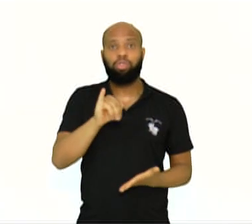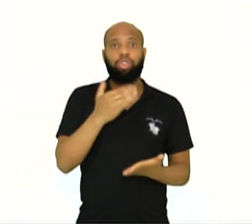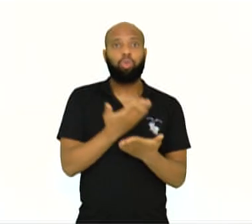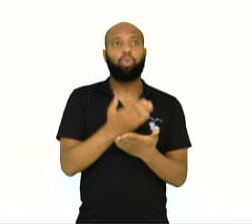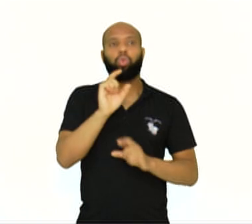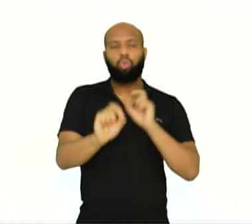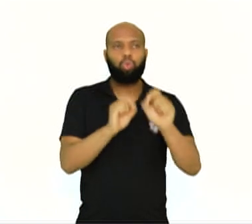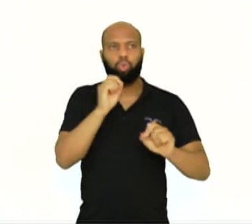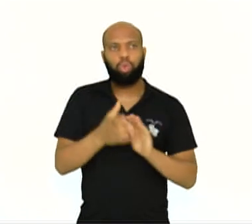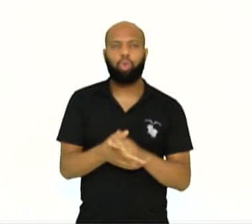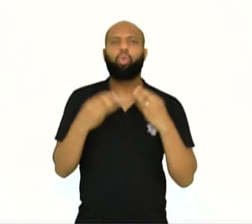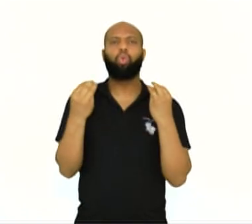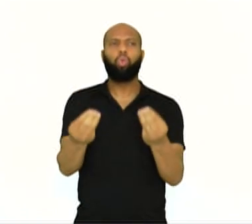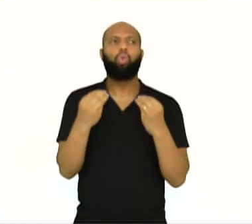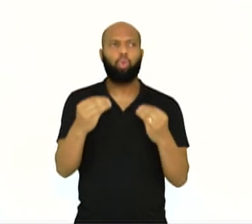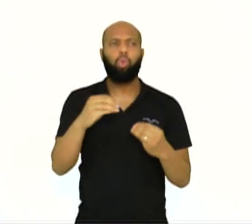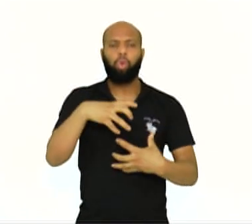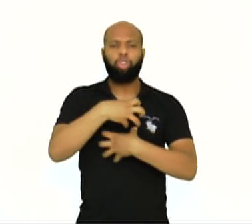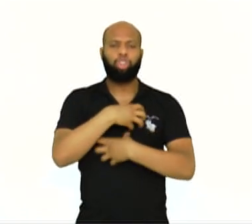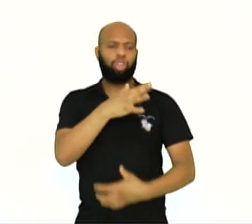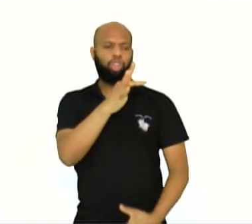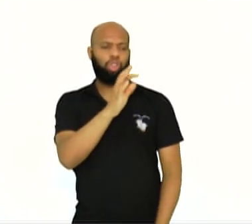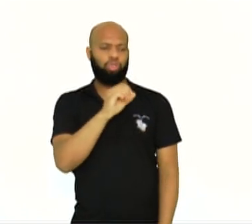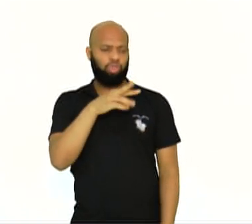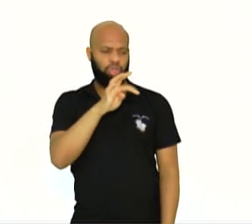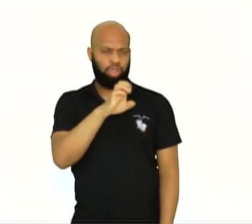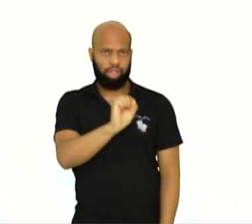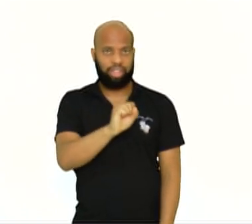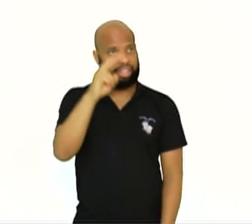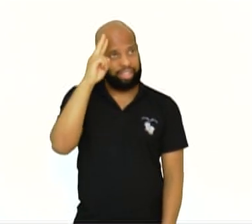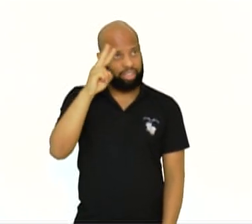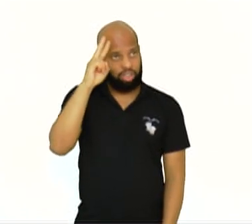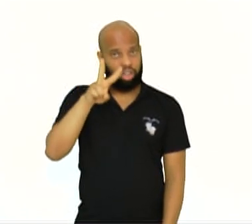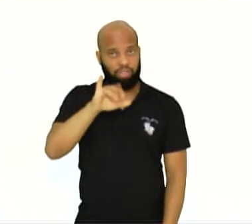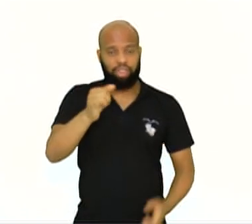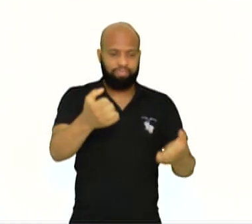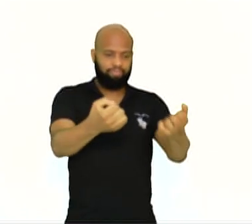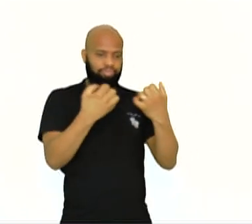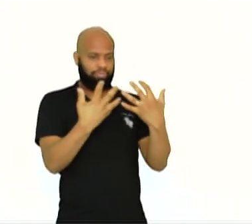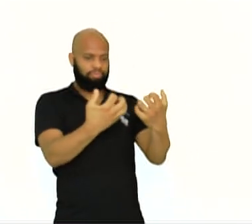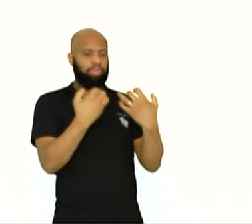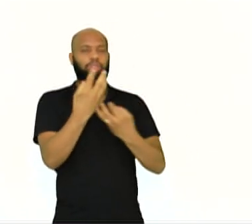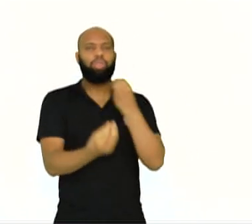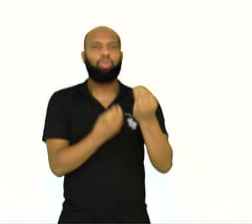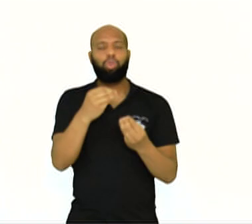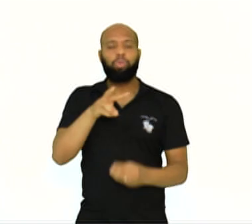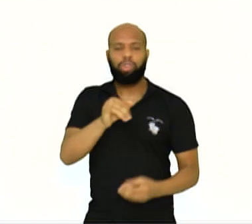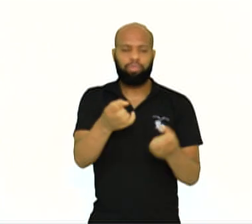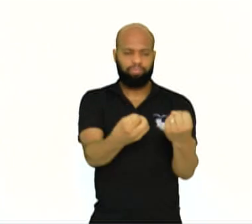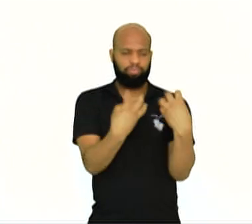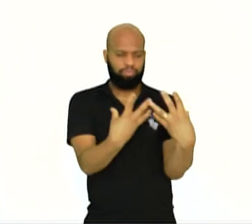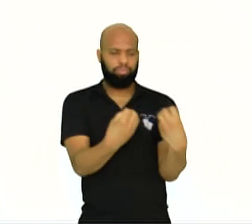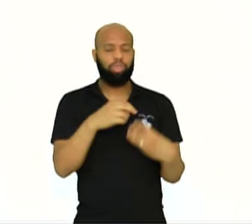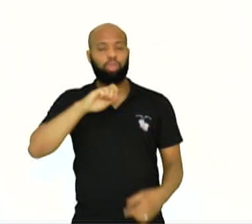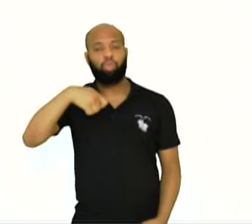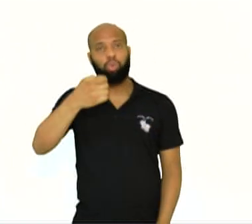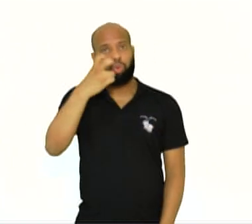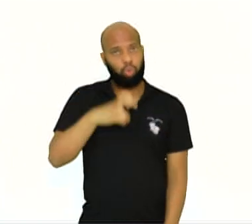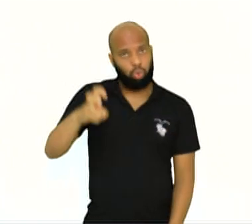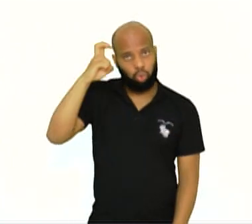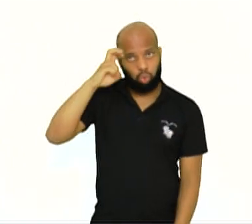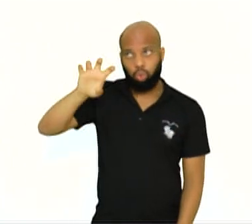o seguinte: como é que as fontes históricas elas vão nos ensinar, como que elas podem nos ensinar sobre a